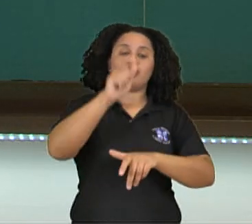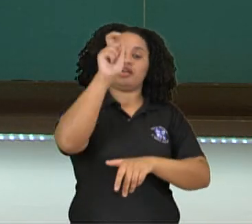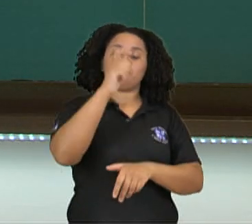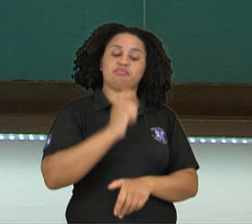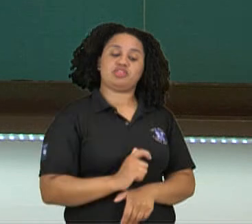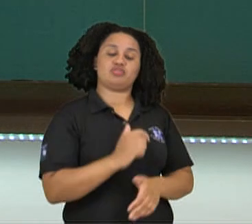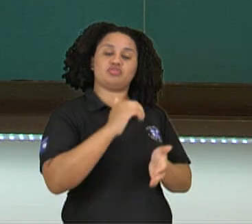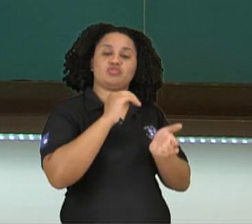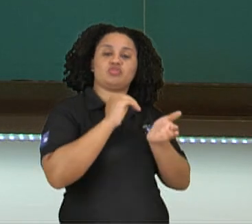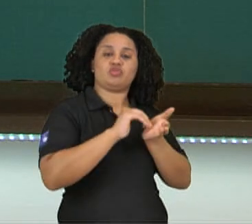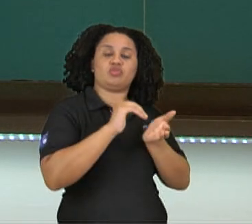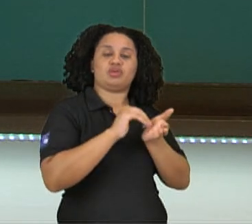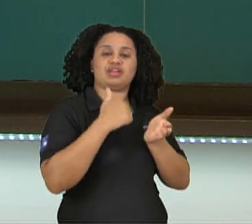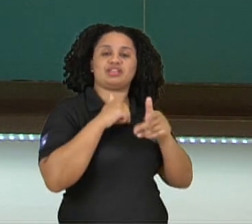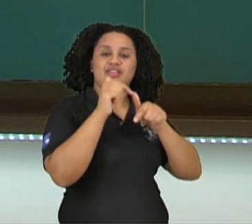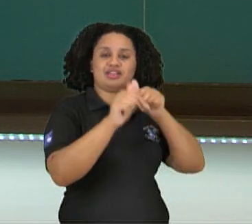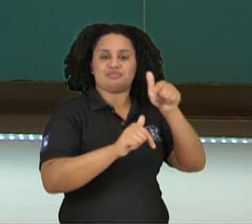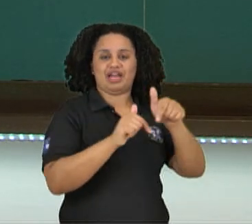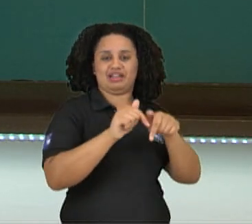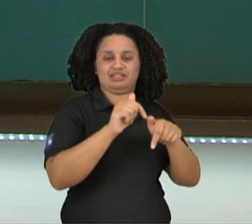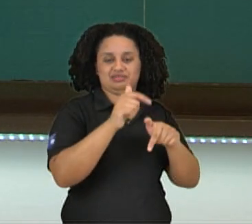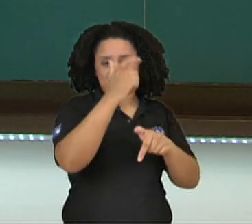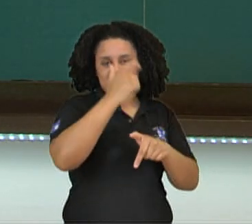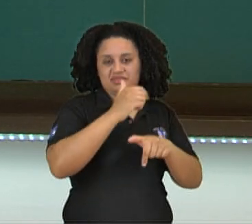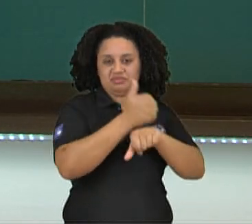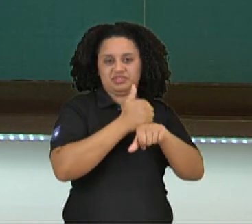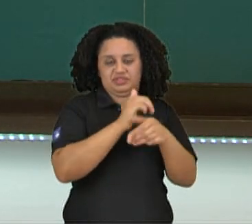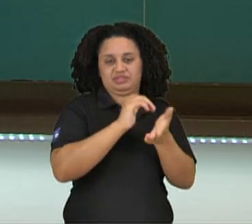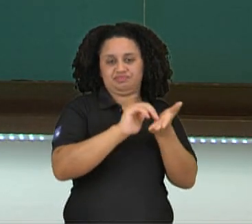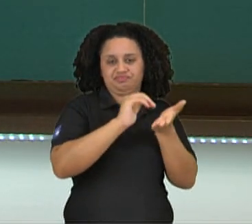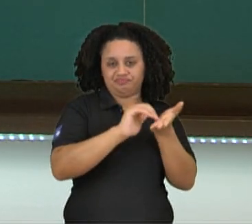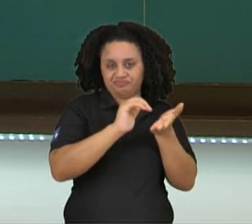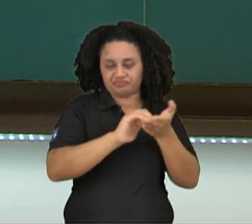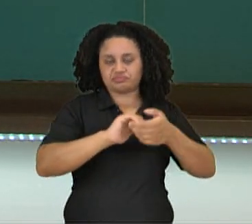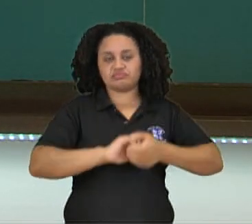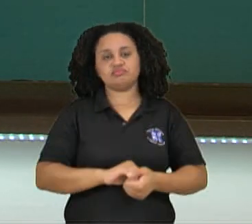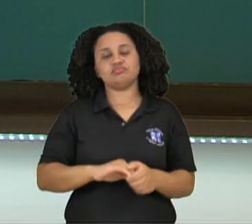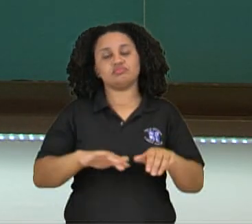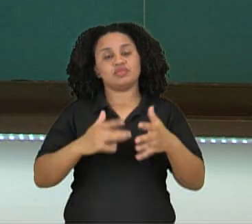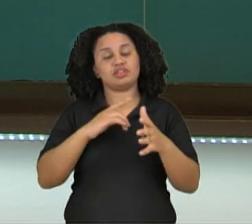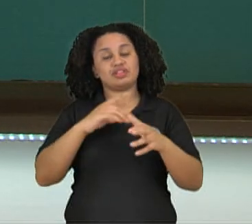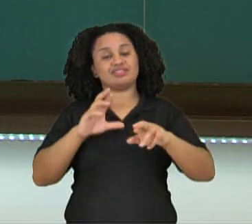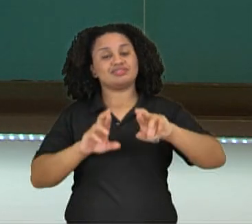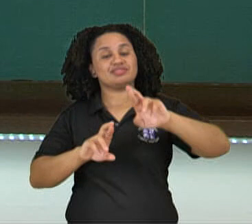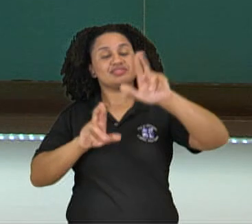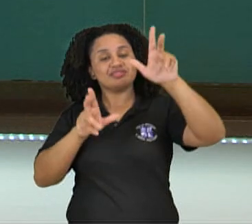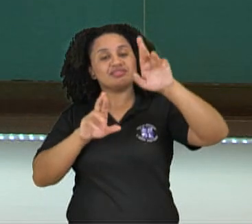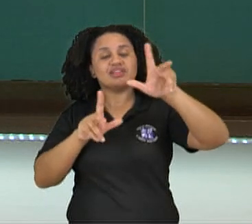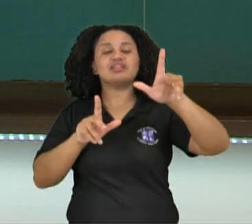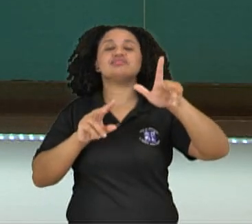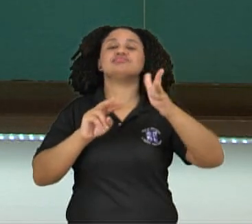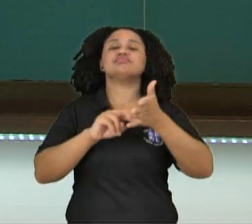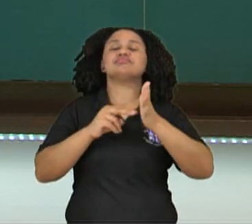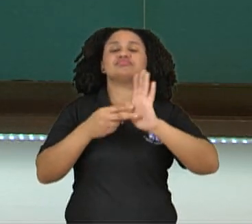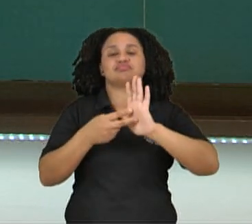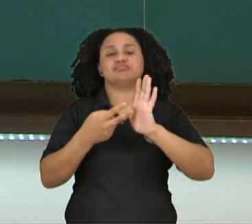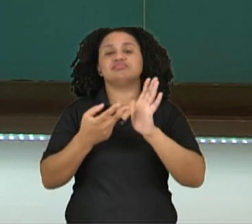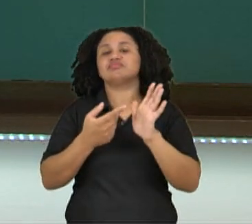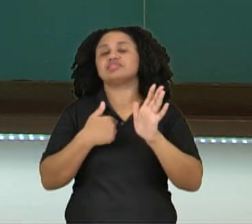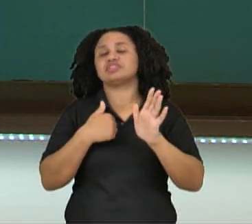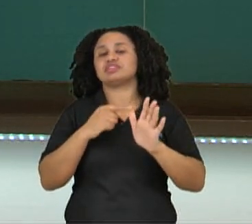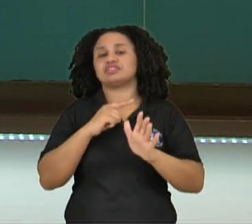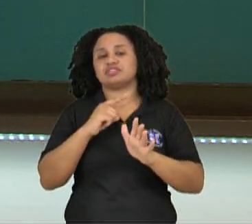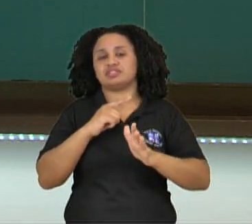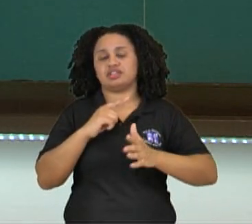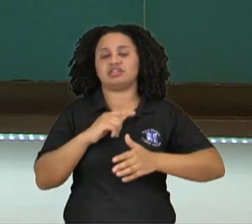secretária, estou me referindo a uma outra situação, a uma pessoa, né? Então, a gente tem aí essa diferenciação que